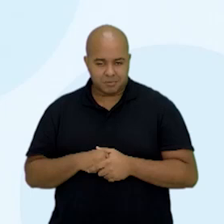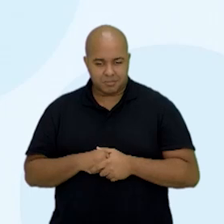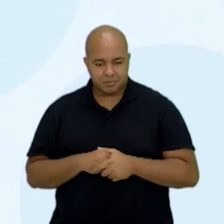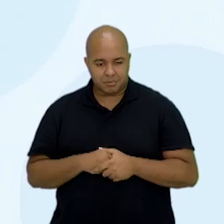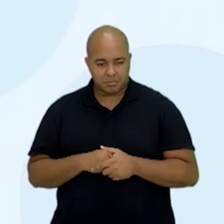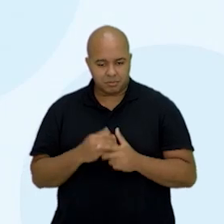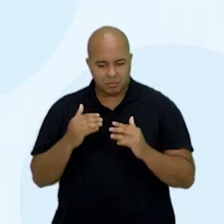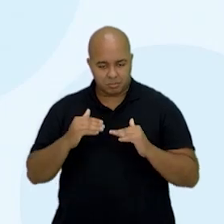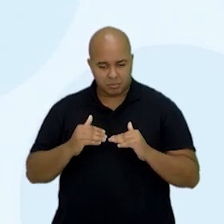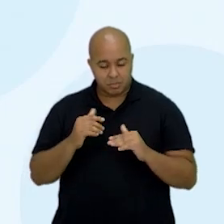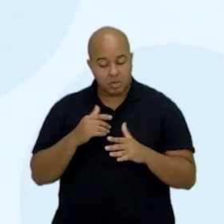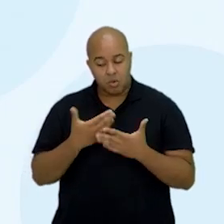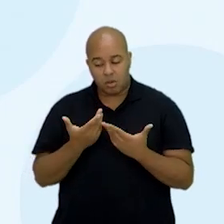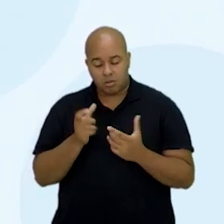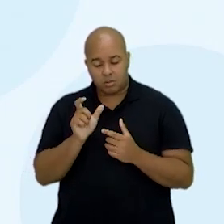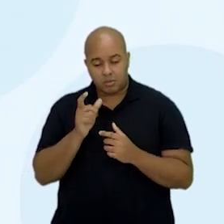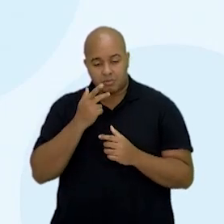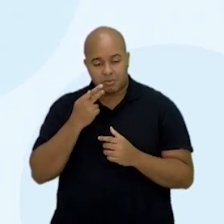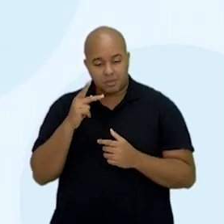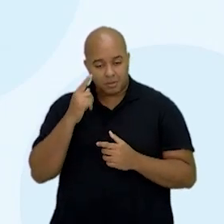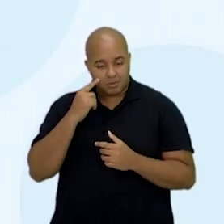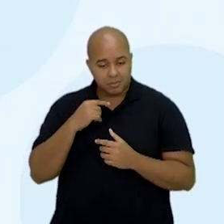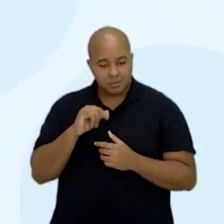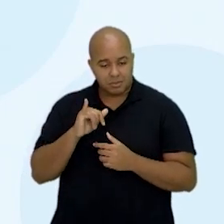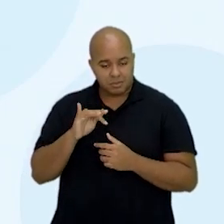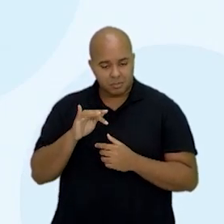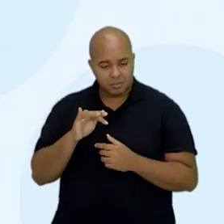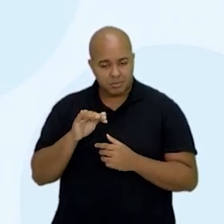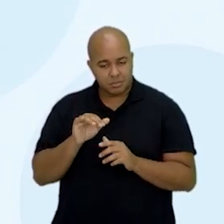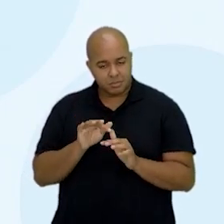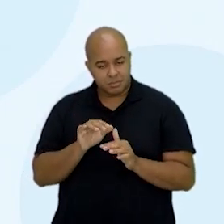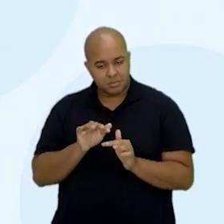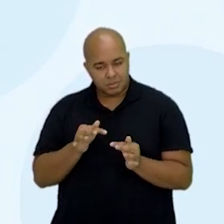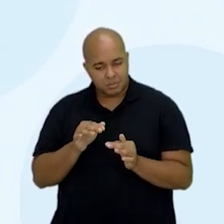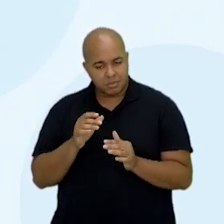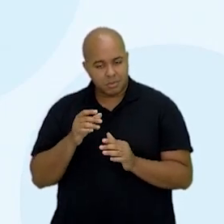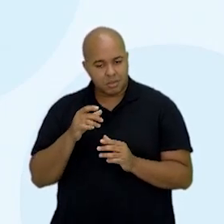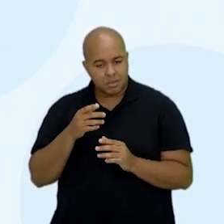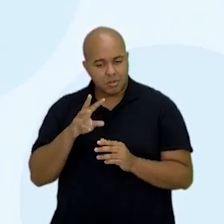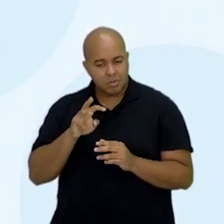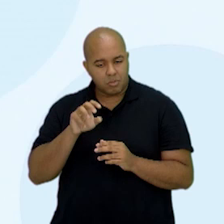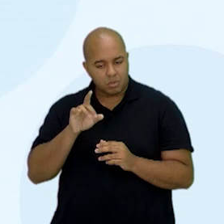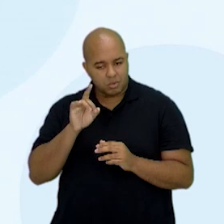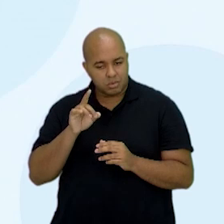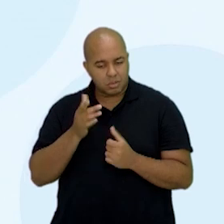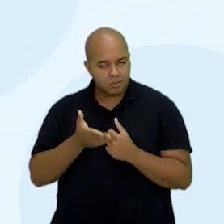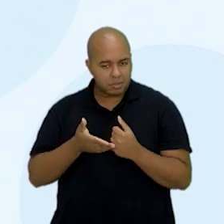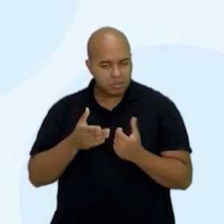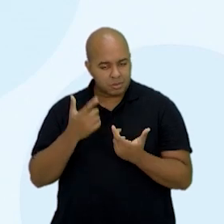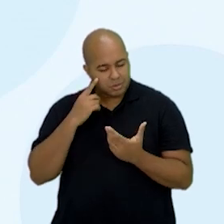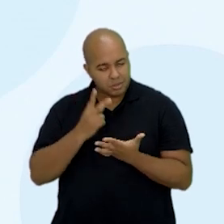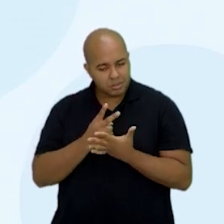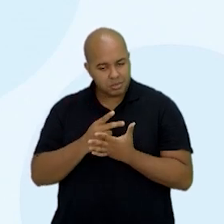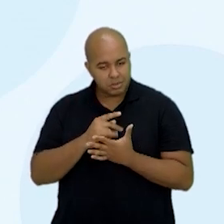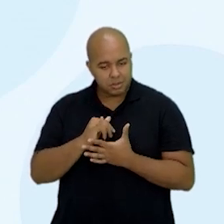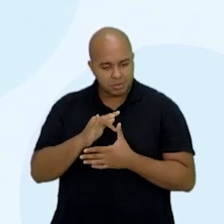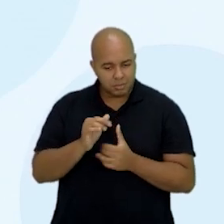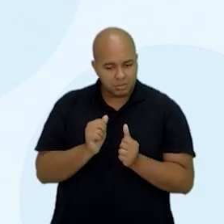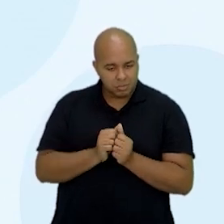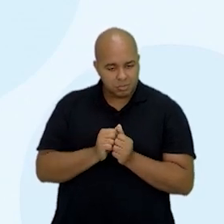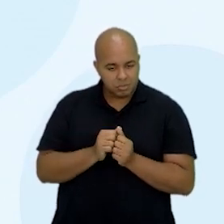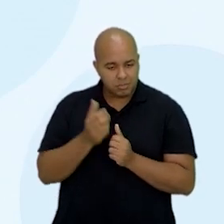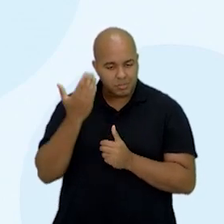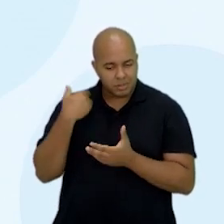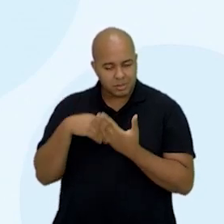presente Então qual que é a forma dela e simple past Word paciforme então eu vou ter sempre assim o IFF junto